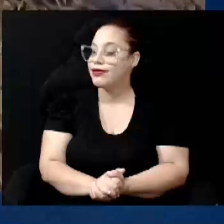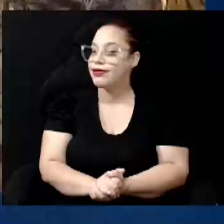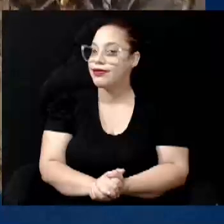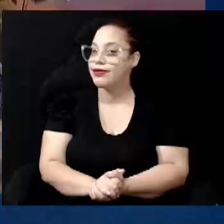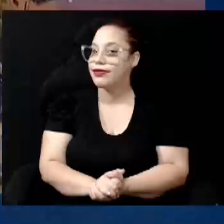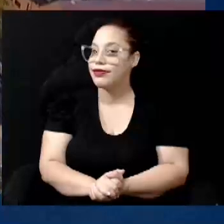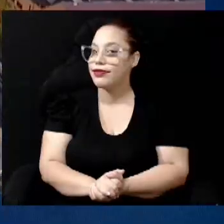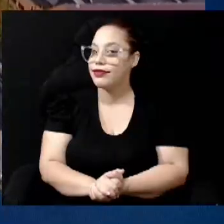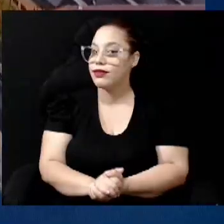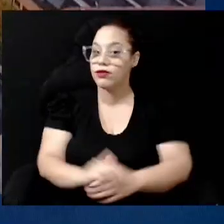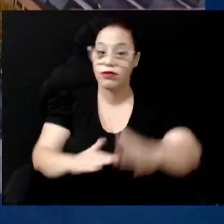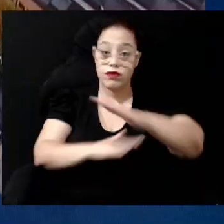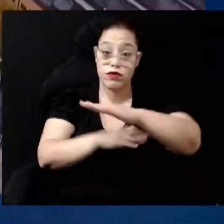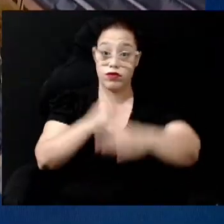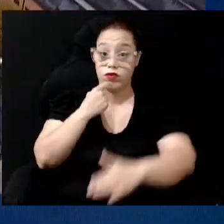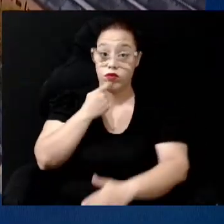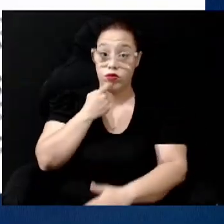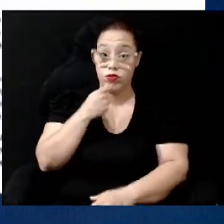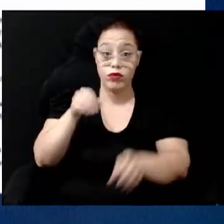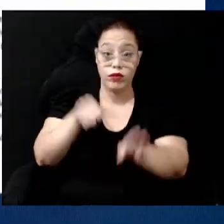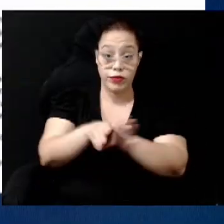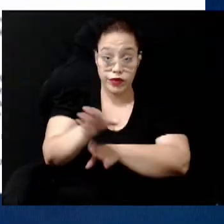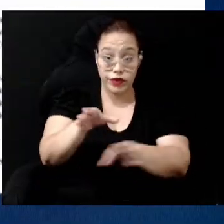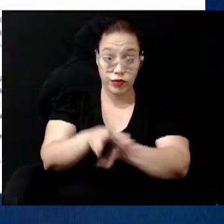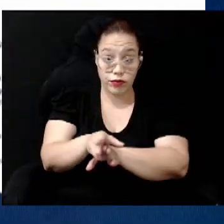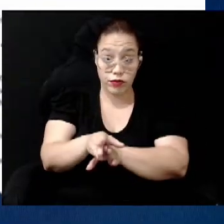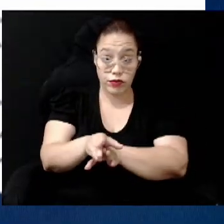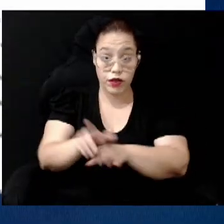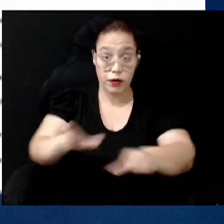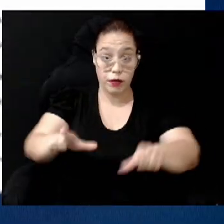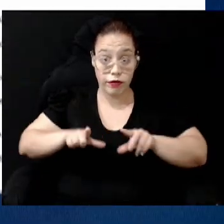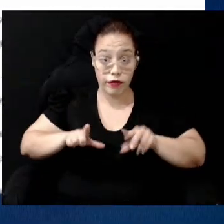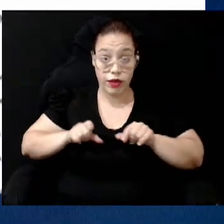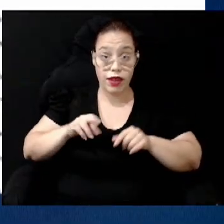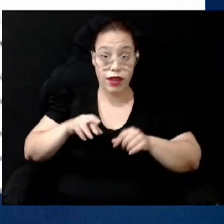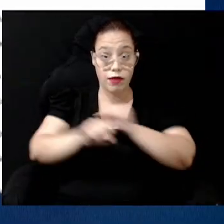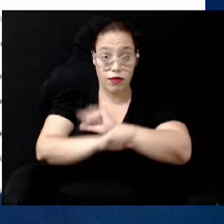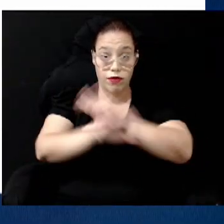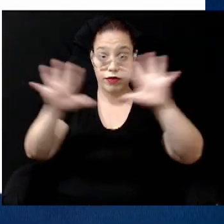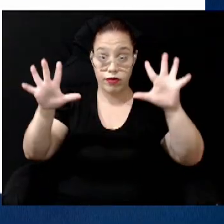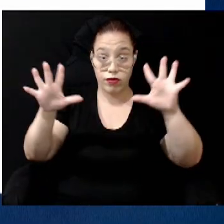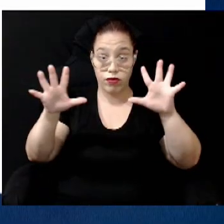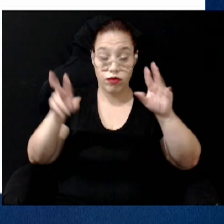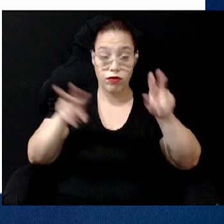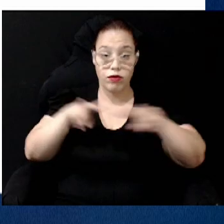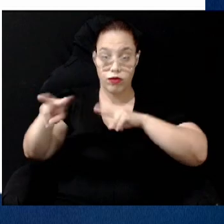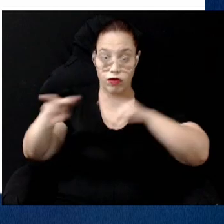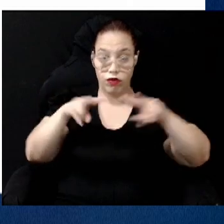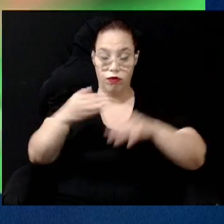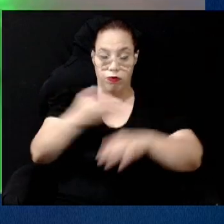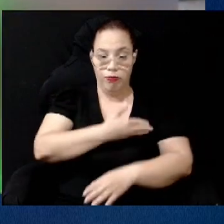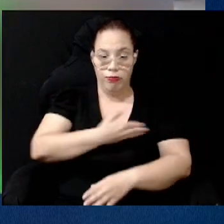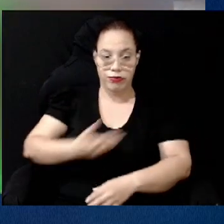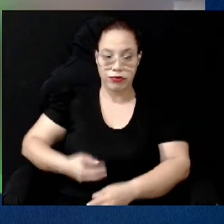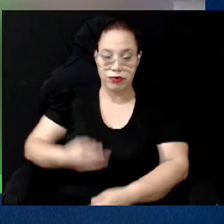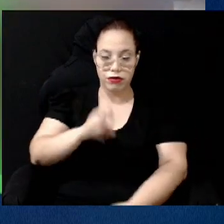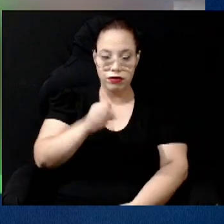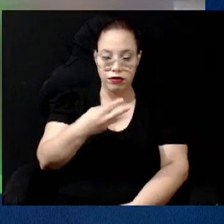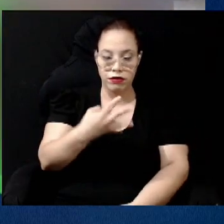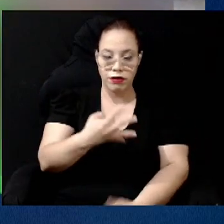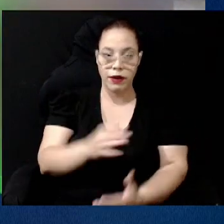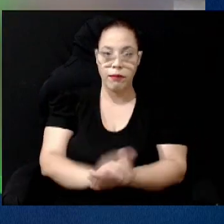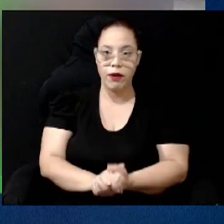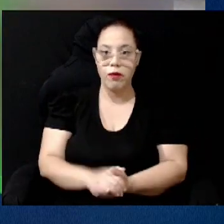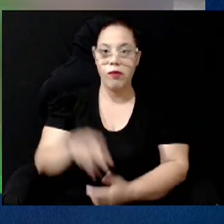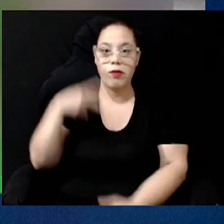Câmara de Campinas é indicada para concorrer ao Prêmio Transparência e Fiscalização Pública 2024. Vereadora